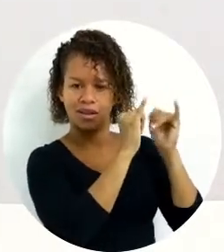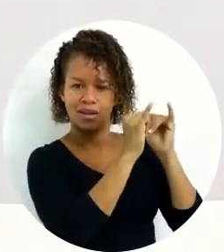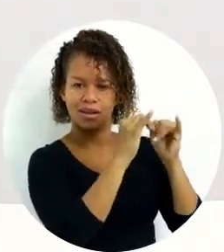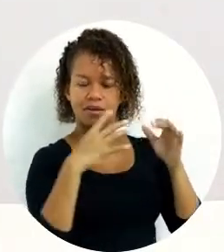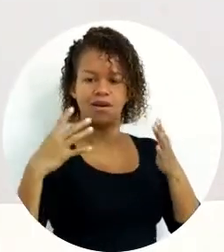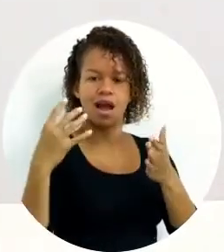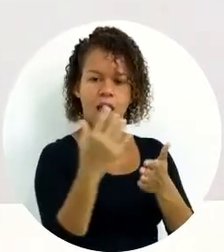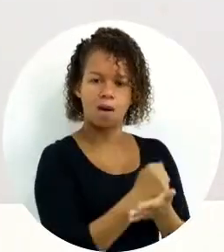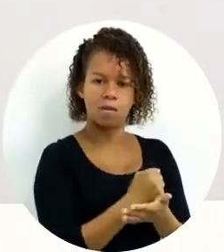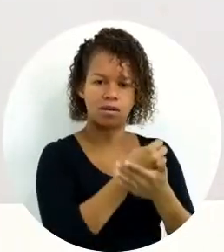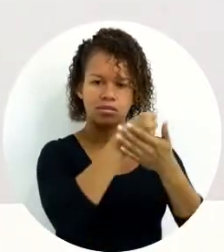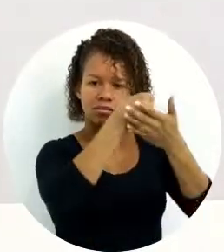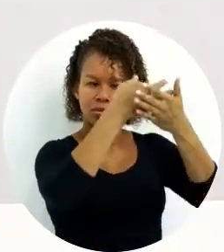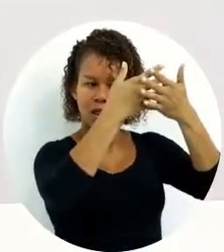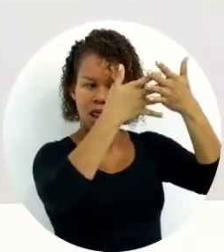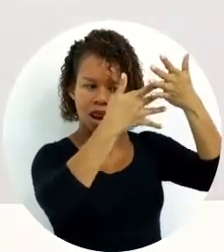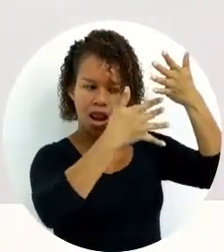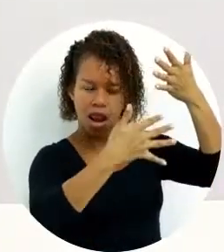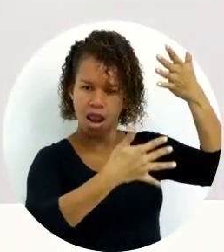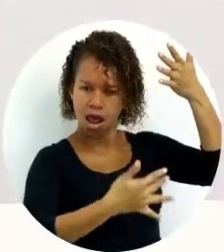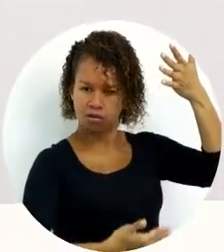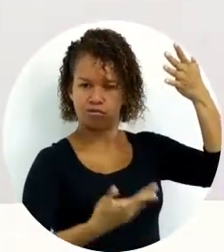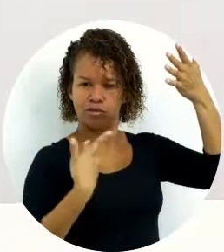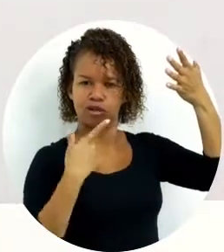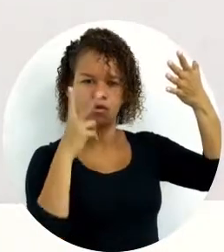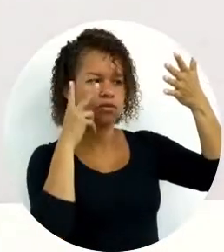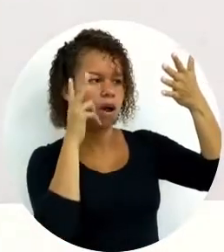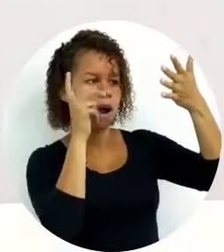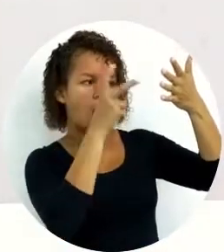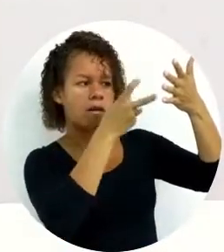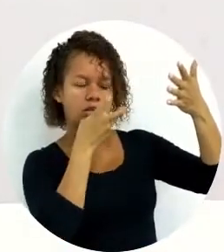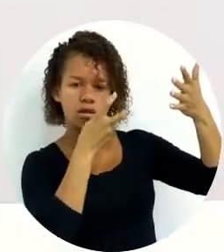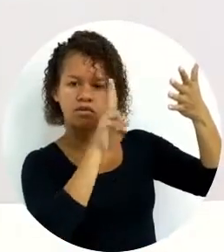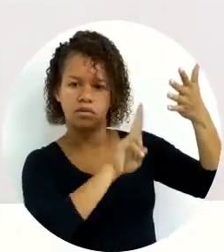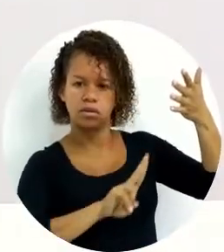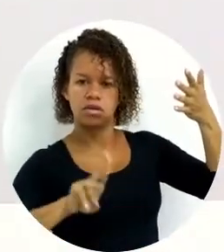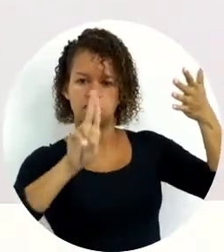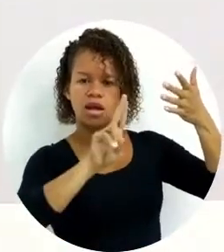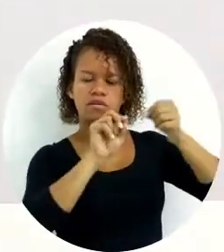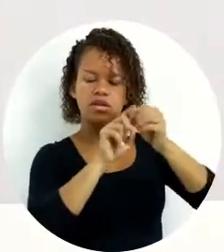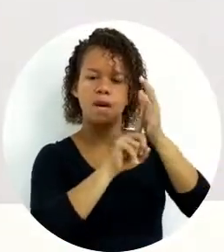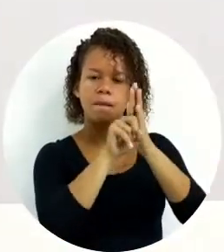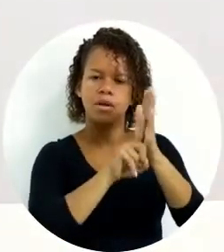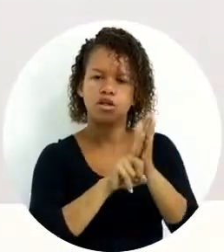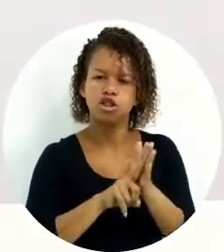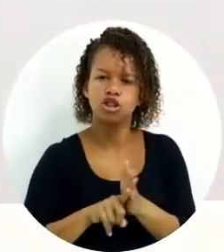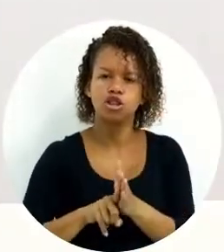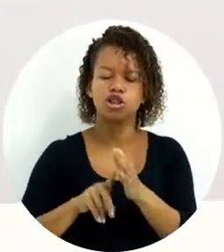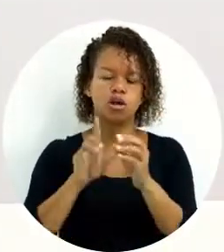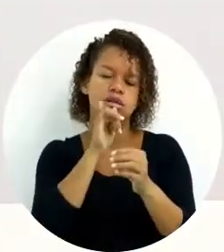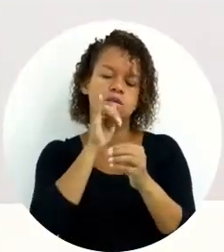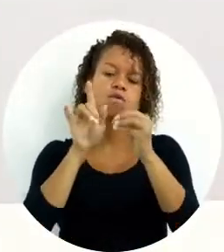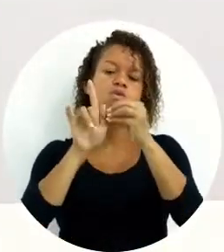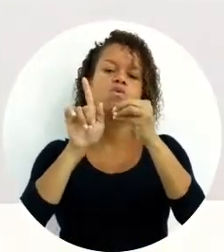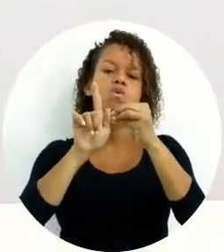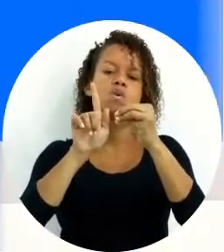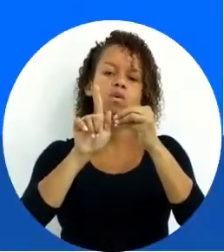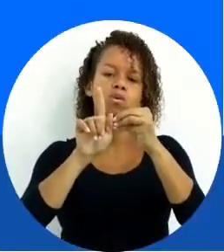ele vai recuperar uma lista de endereços de páginas, como a gente observa na prática ao fazer uma pesquisa utilizando o Google, por